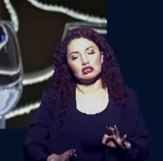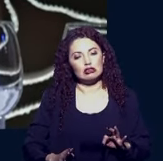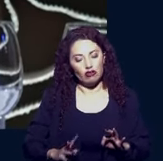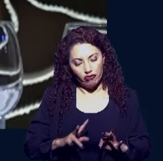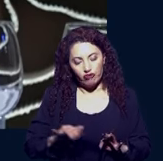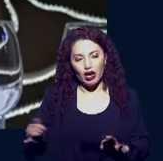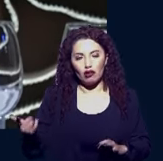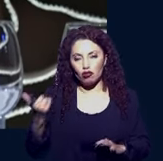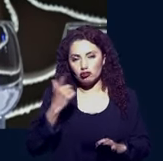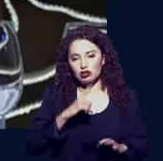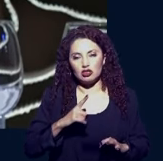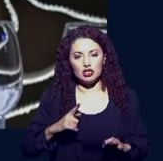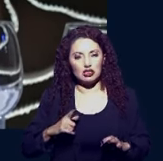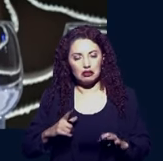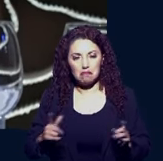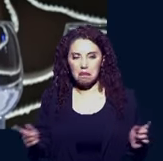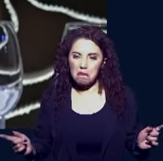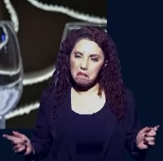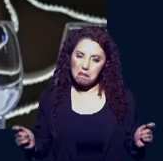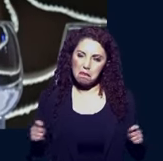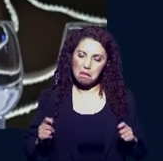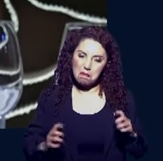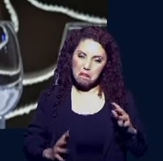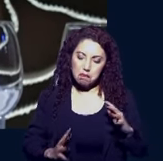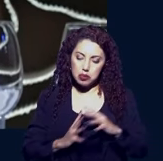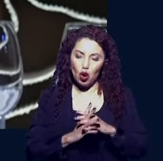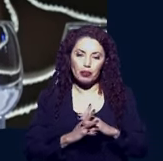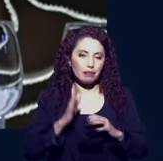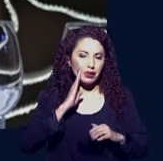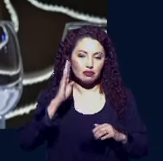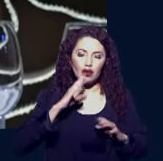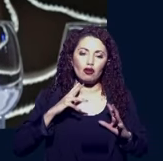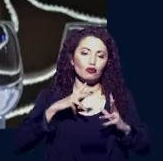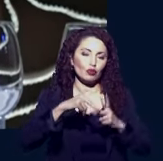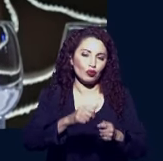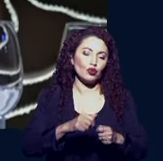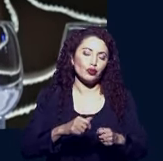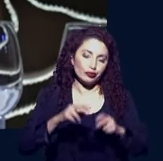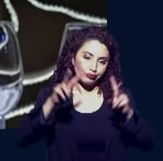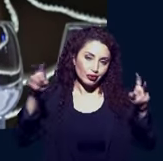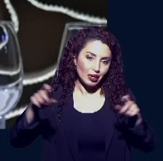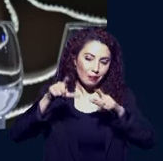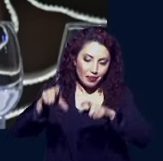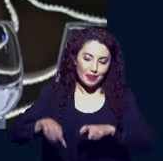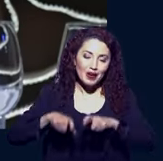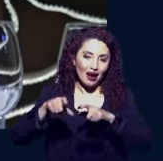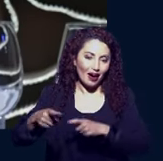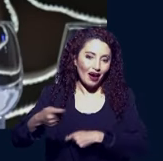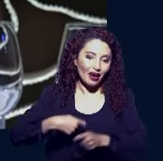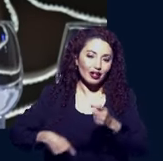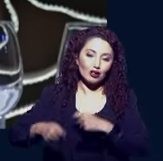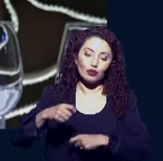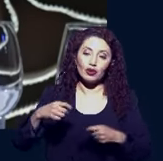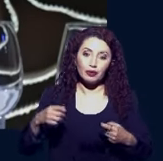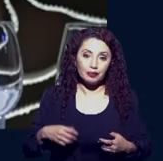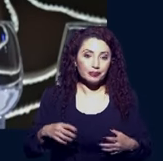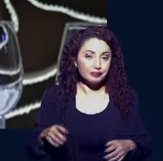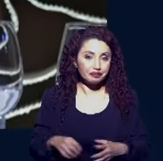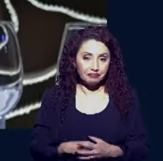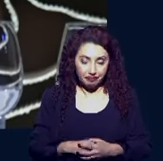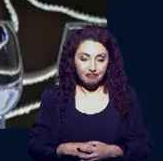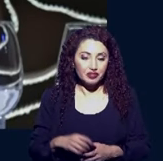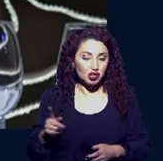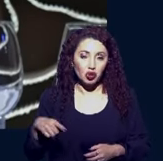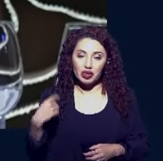potência agrícola das maiores do mundo acho que nós nós seríamos Imbatíveis se a gente já tivesse tudo